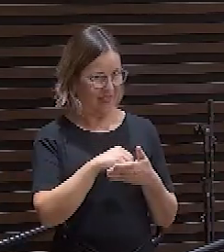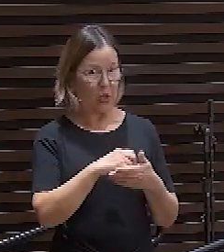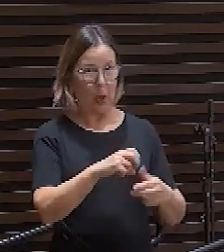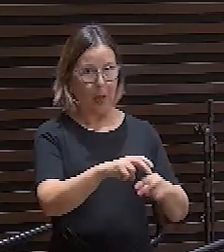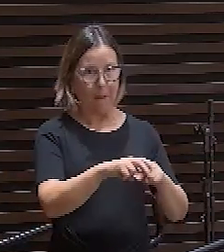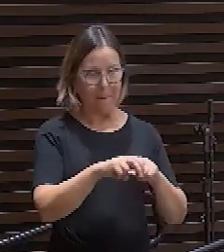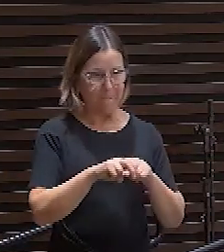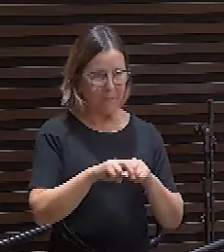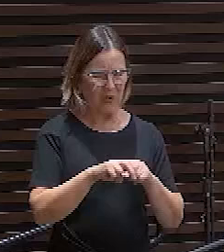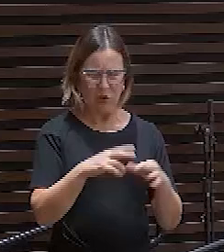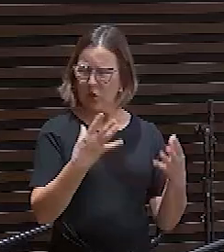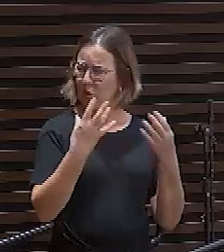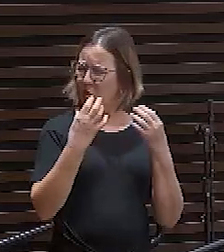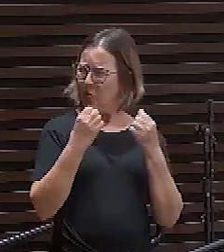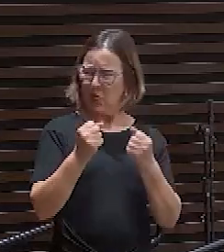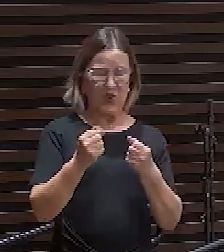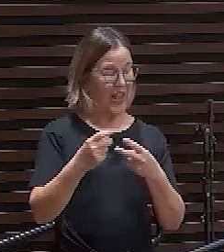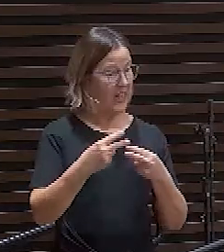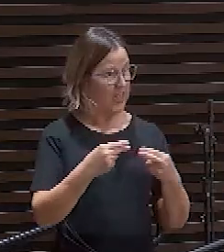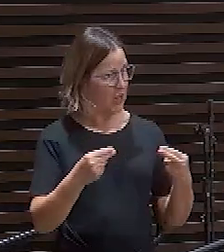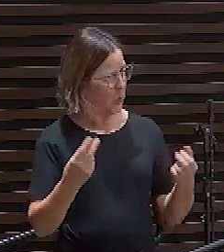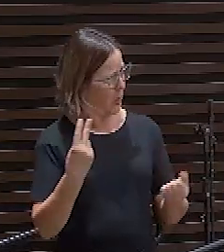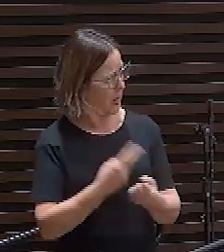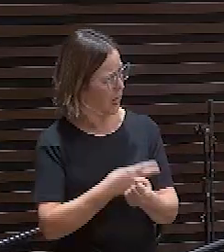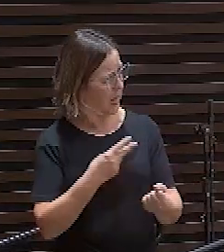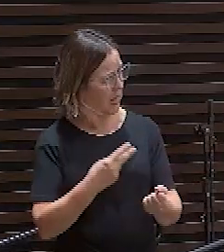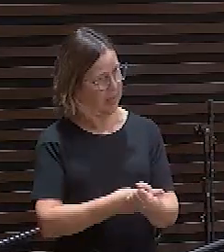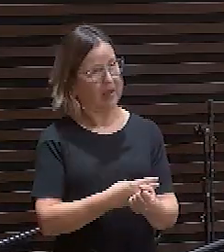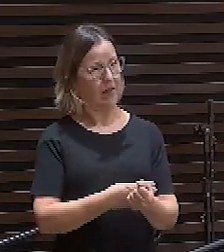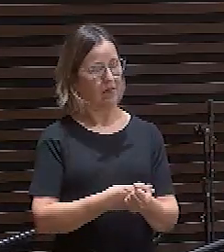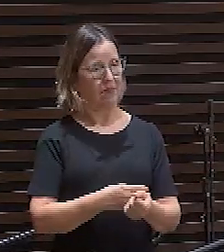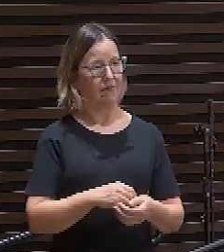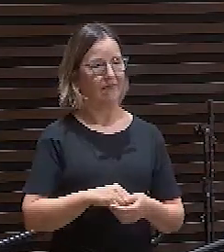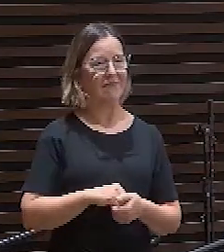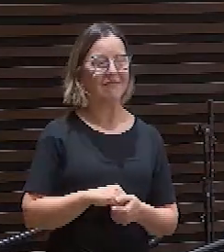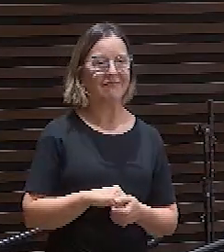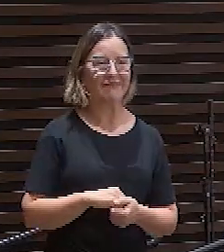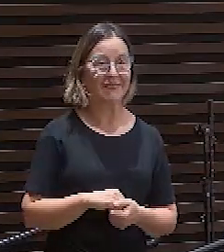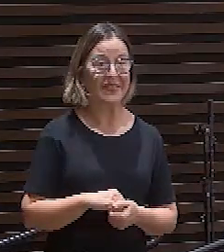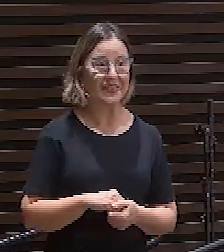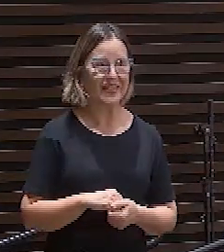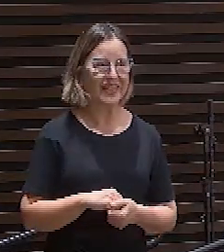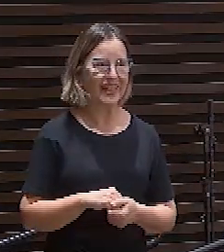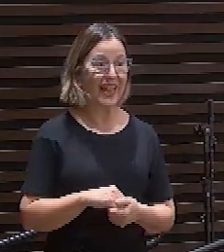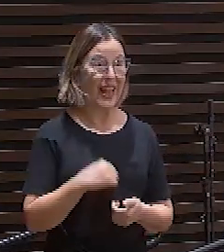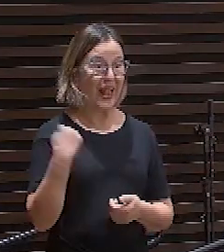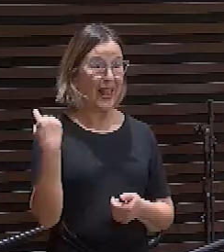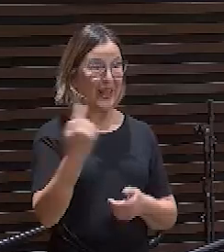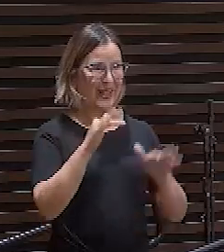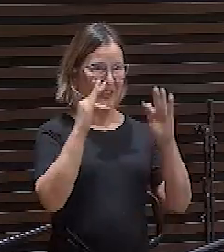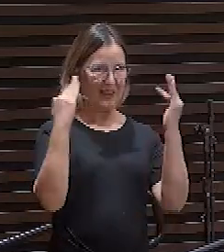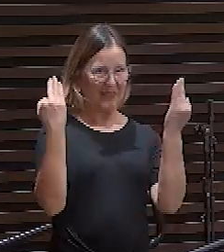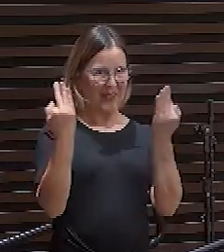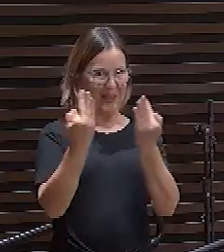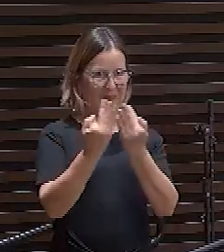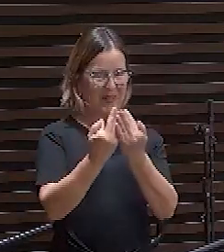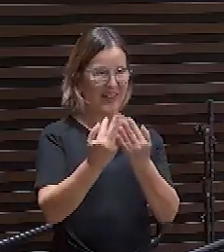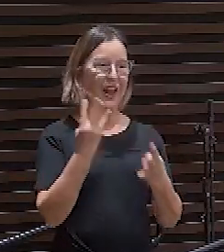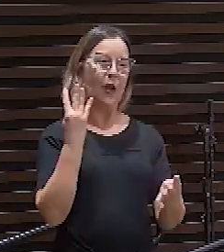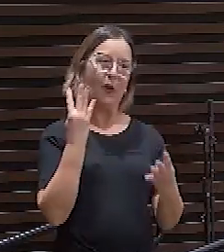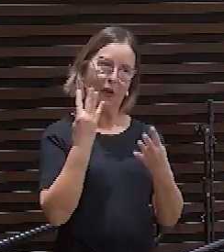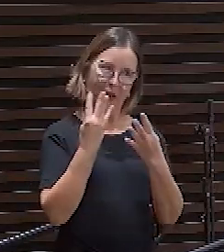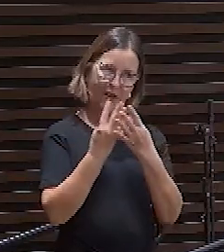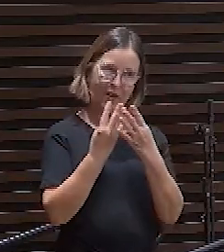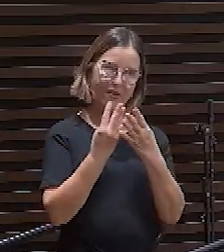coisa ruim, não entra conversa fiada. Aqui nós somos uma família que confessamos o